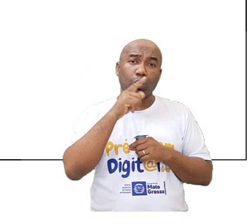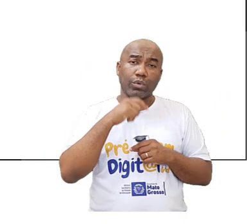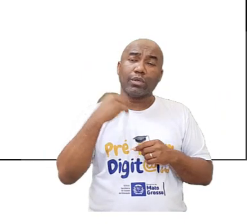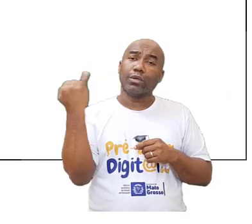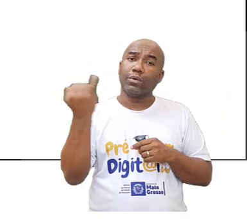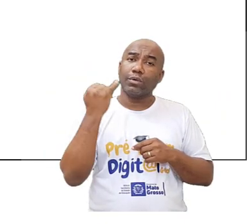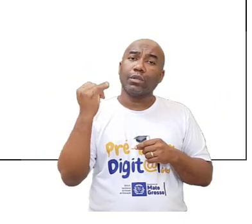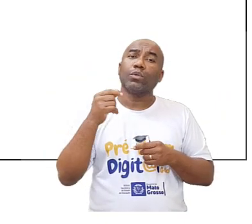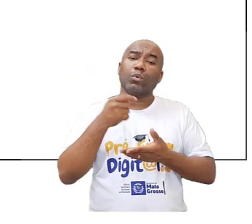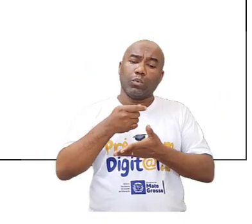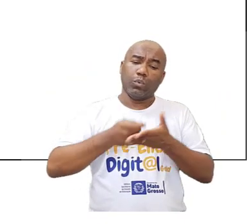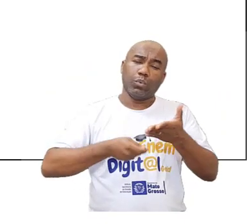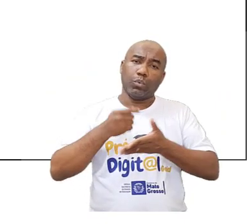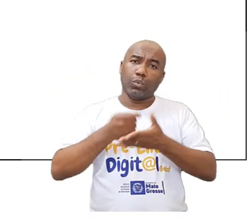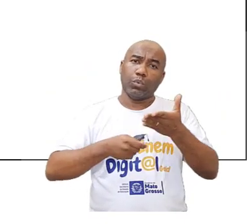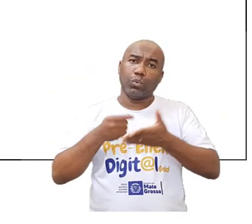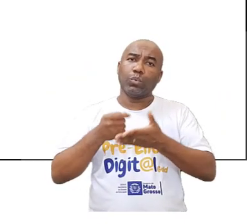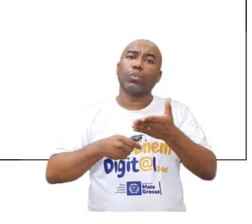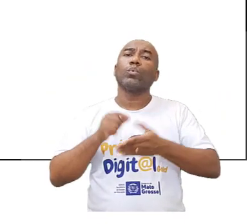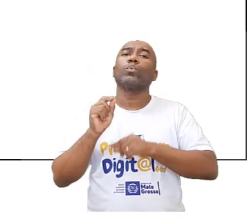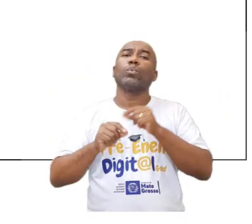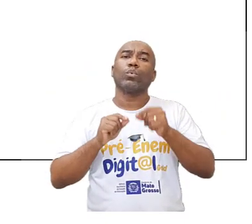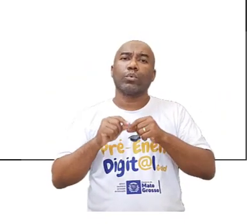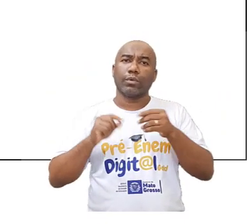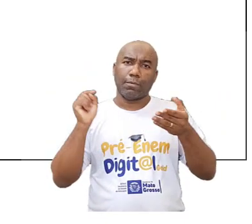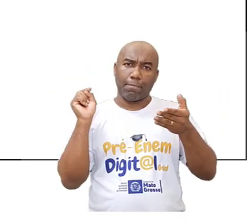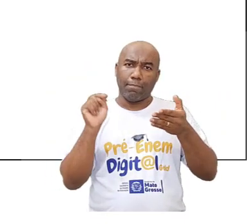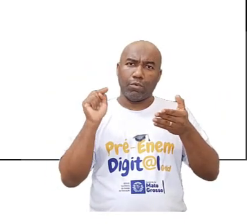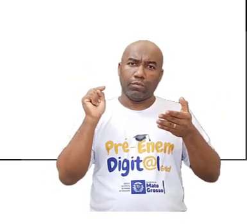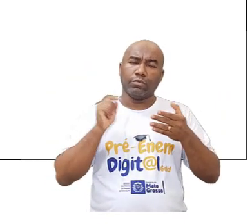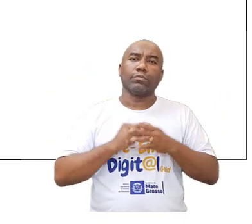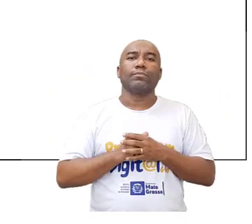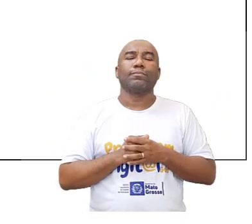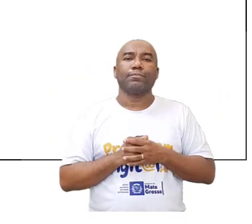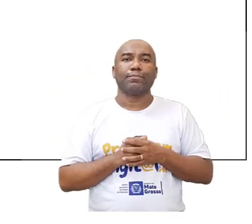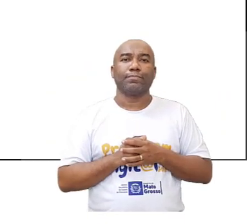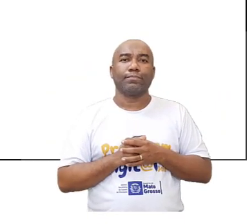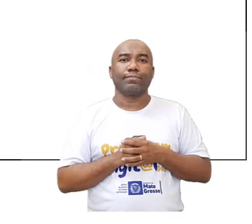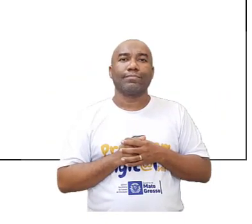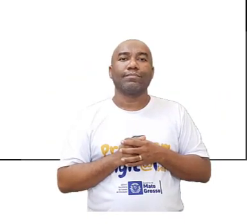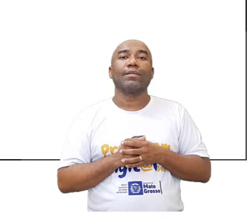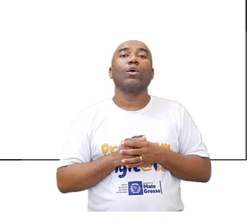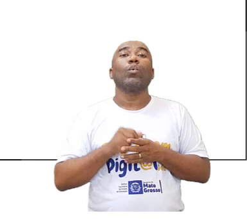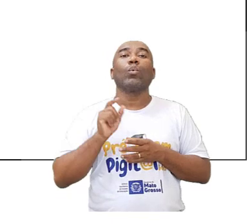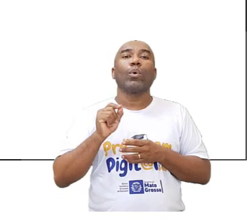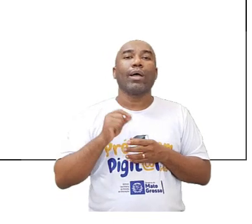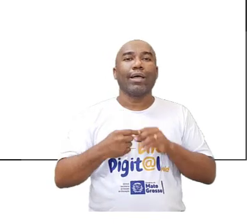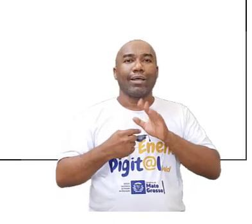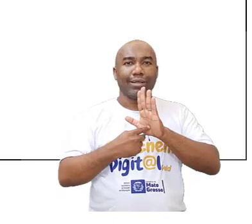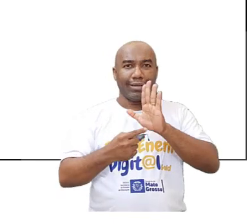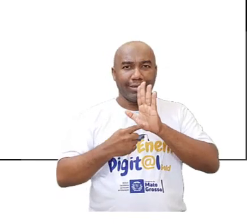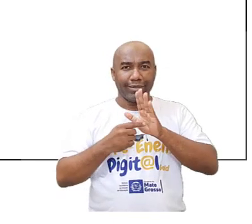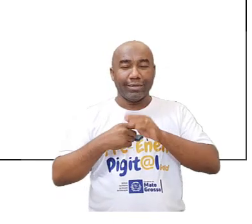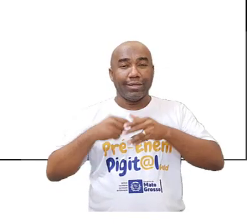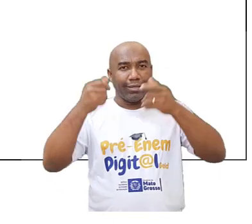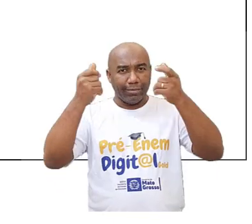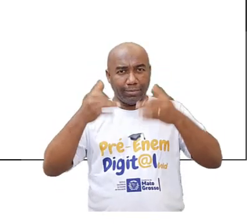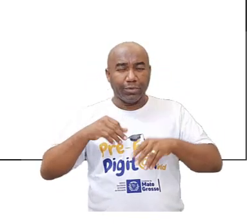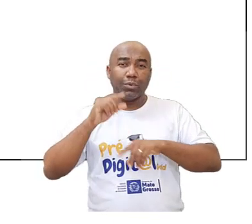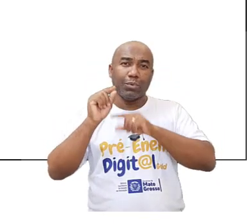medidas são necessárias para resolver esse problema. Ponto. O que, que foi isso? Ela acabou